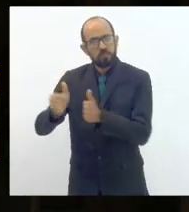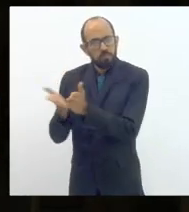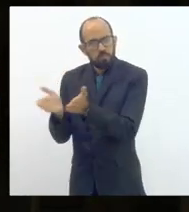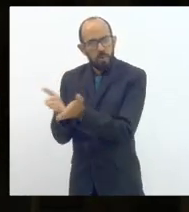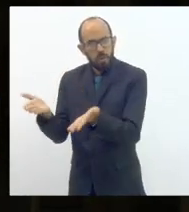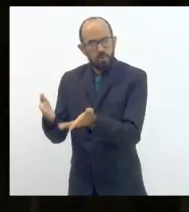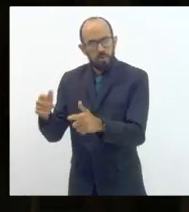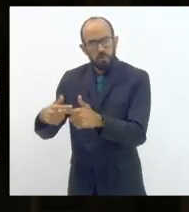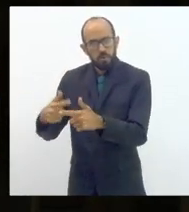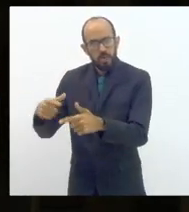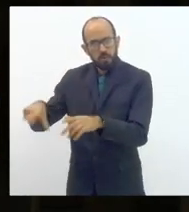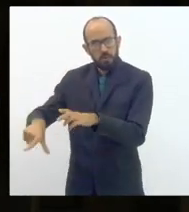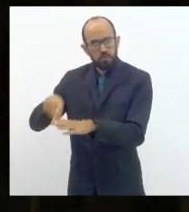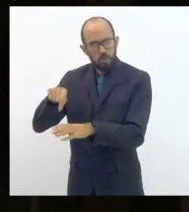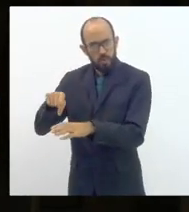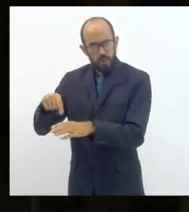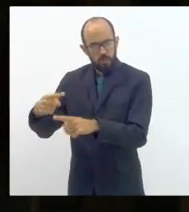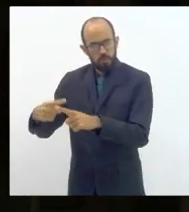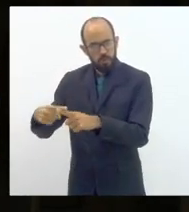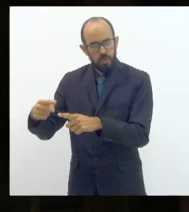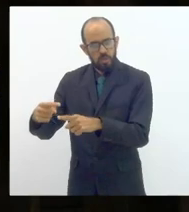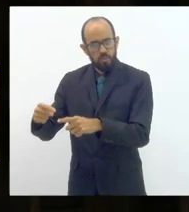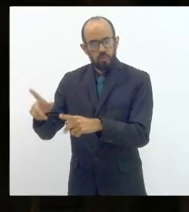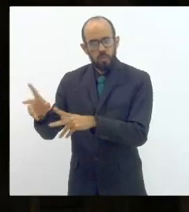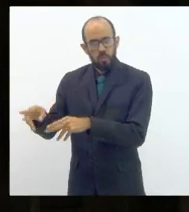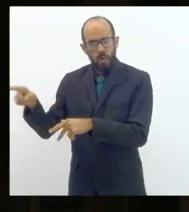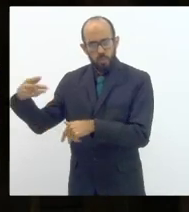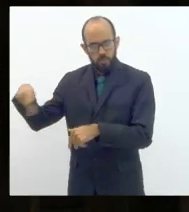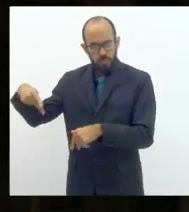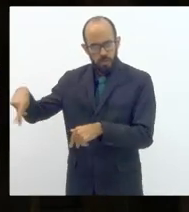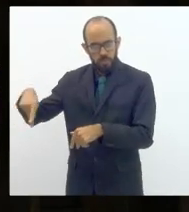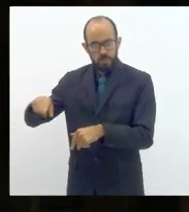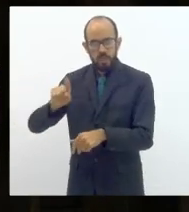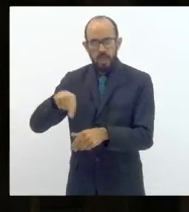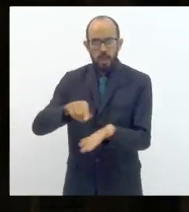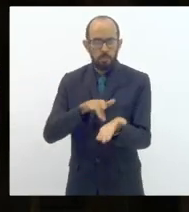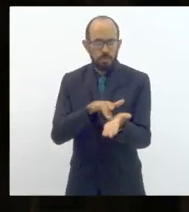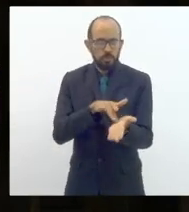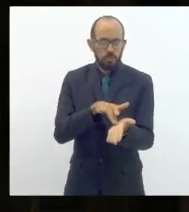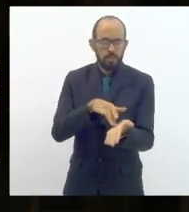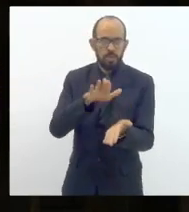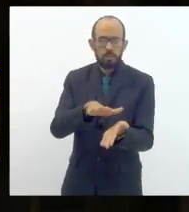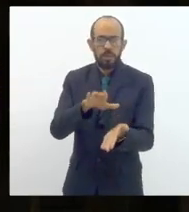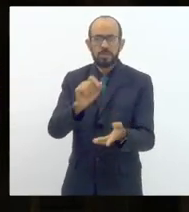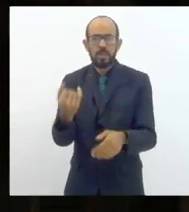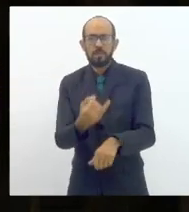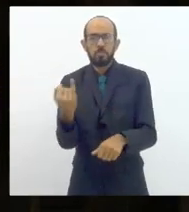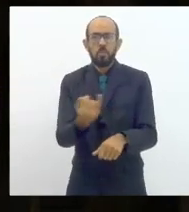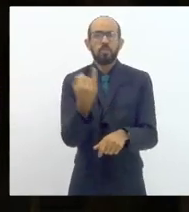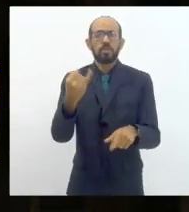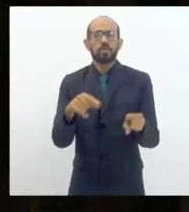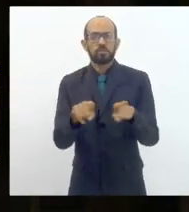semelhante. Independentemente de ser apenas uma simulação, é de total importância a